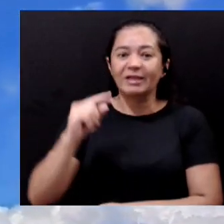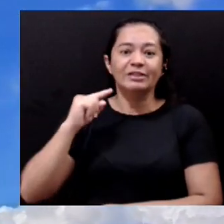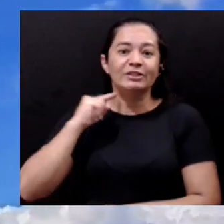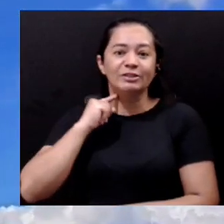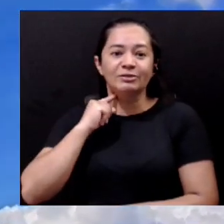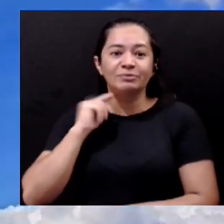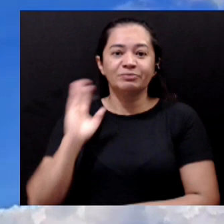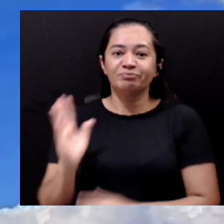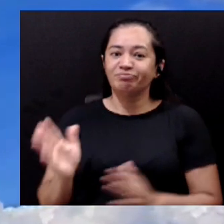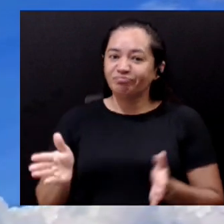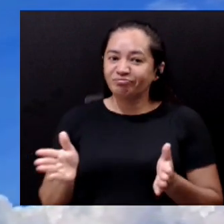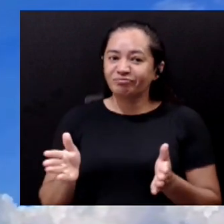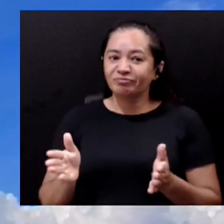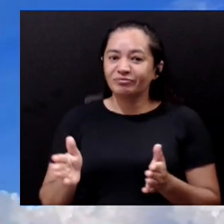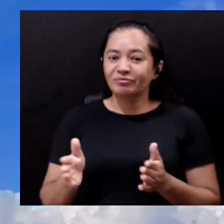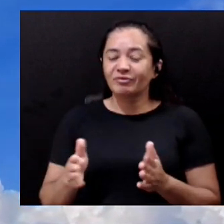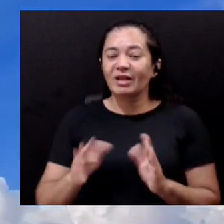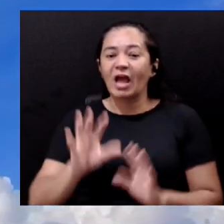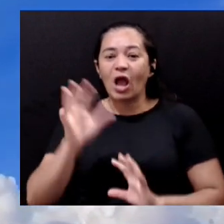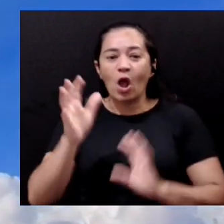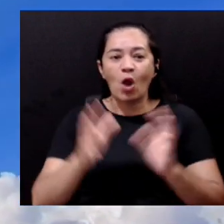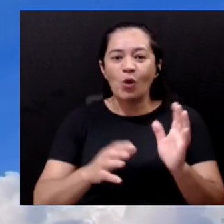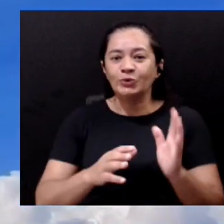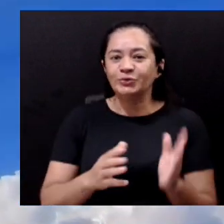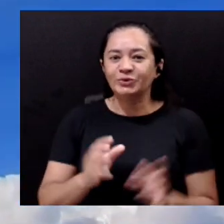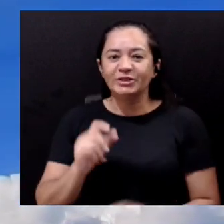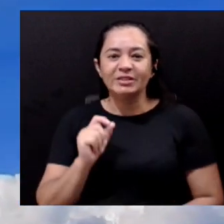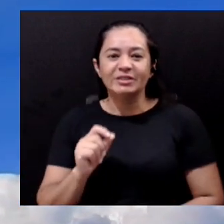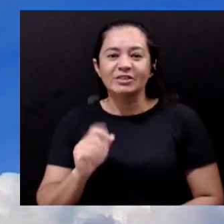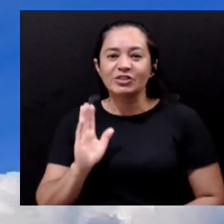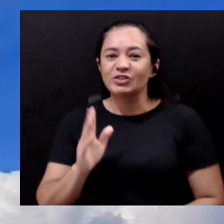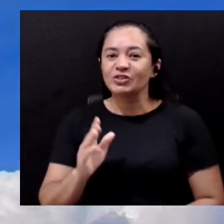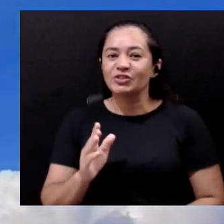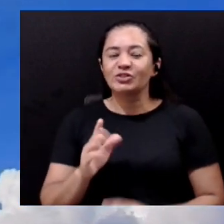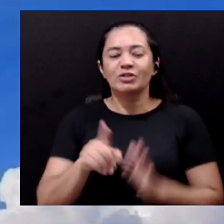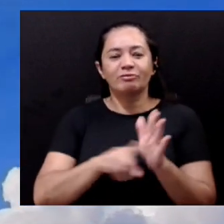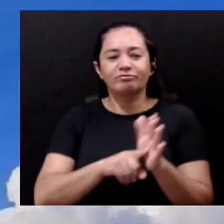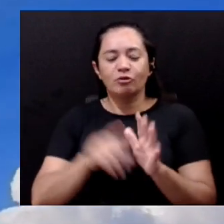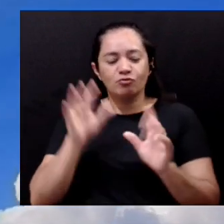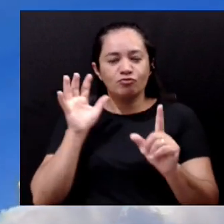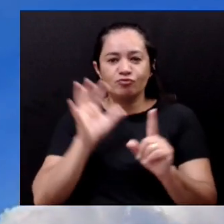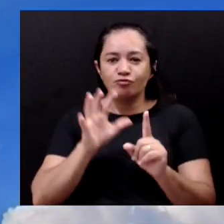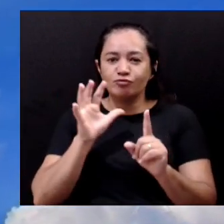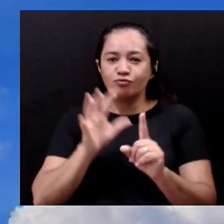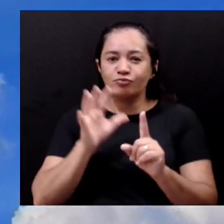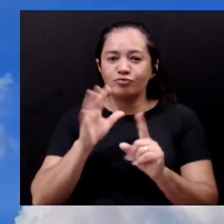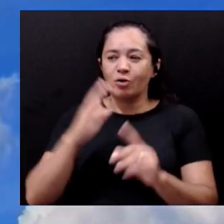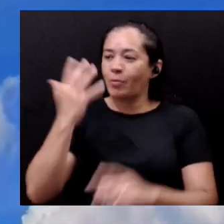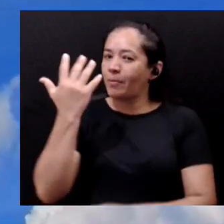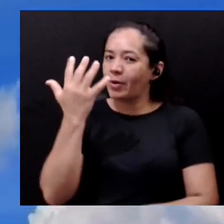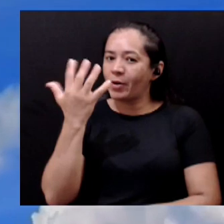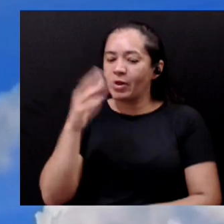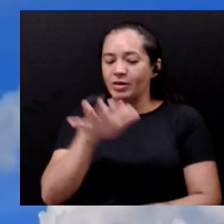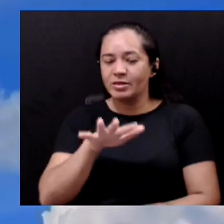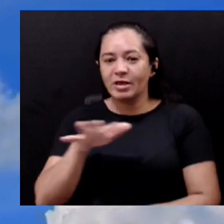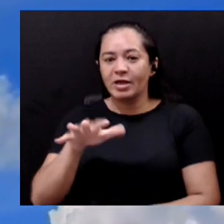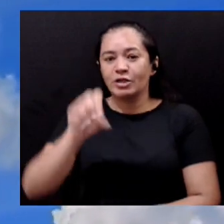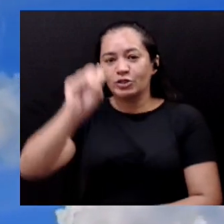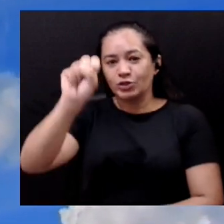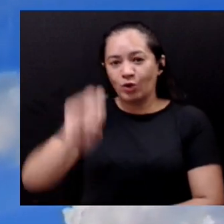o fenômeno meteorológico que está previsto para influenciar o tempo na região centro-sul até o